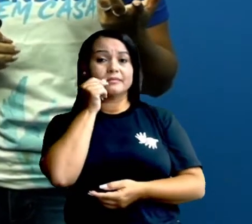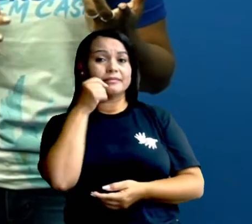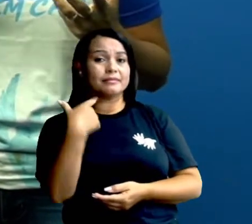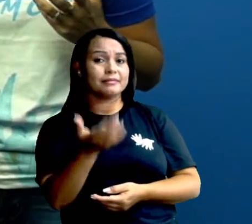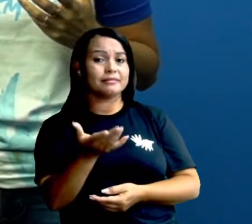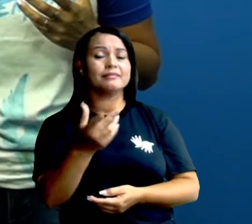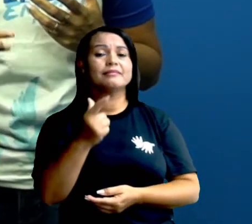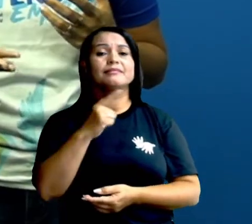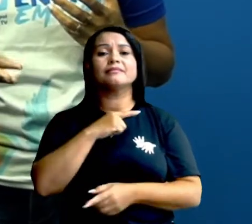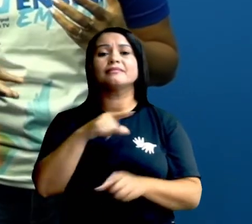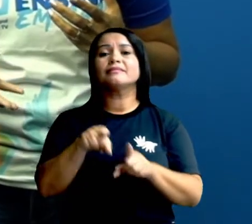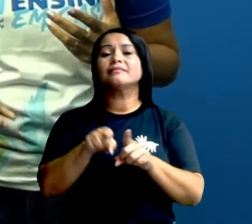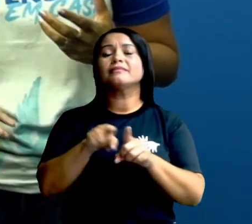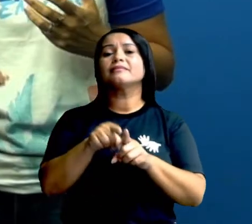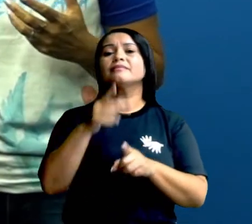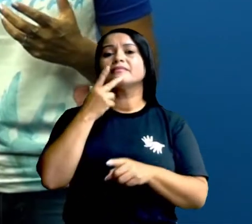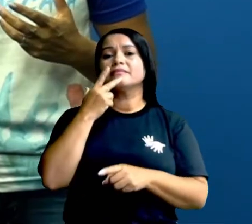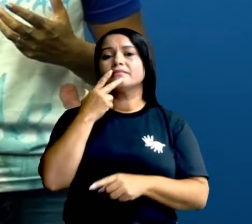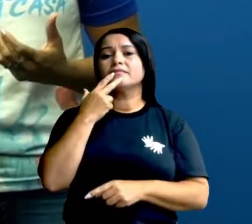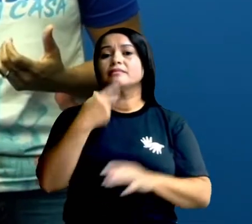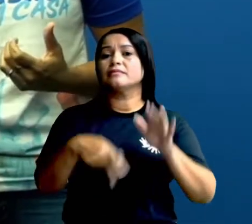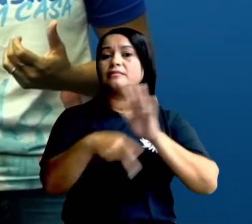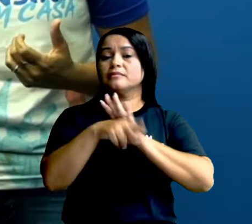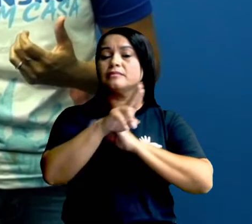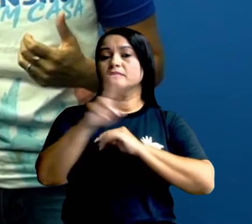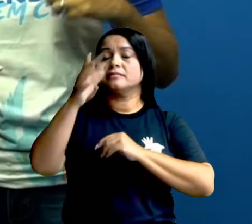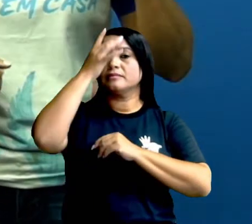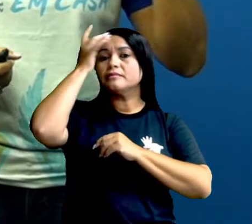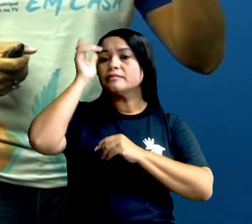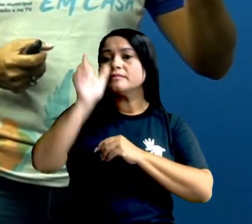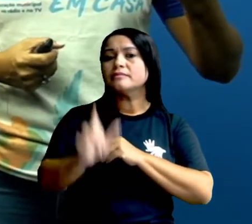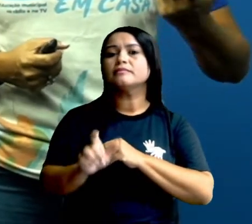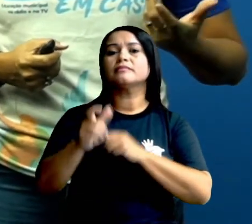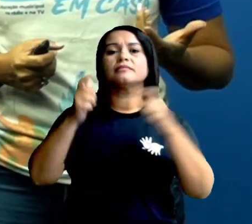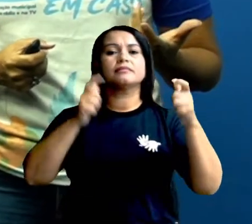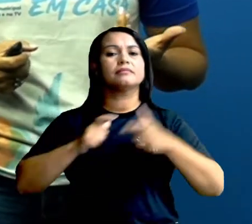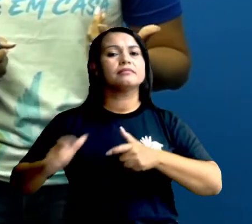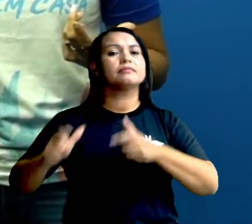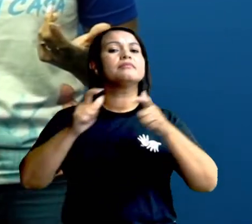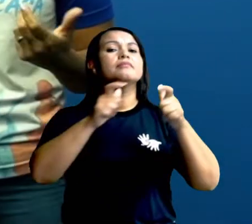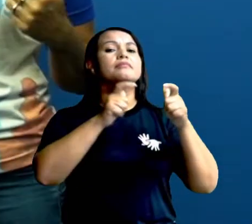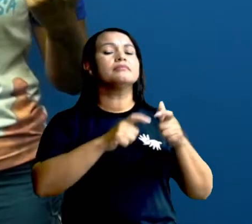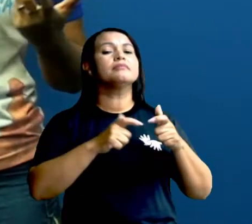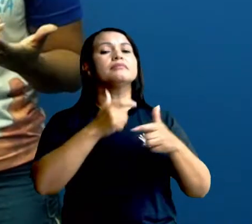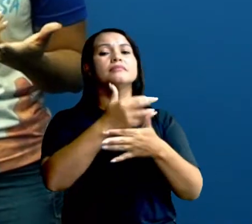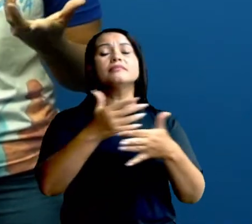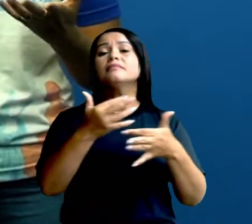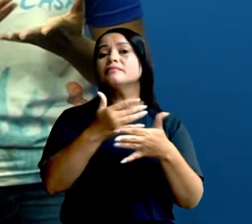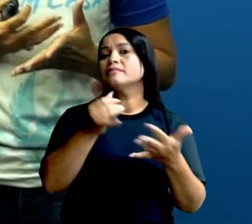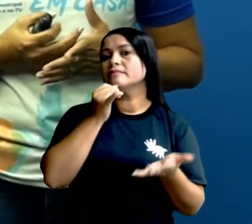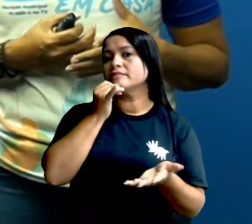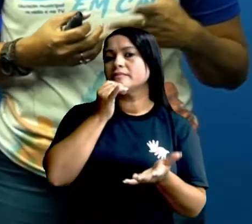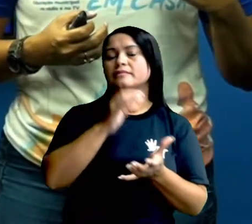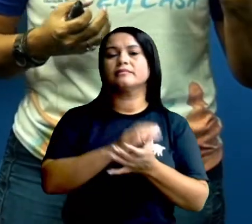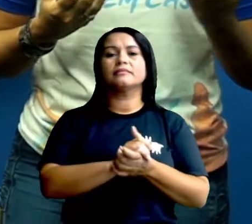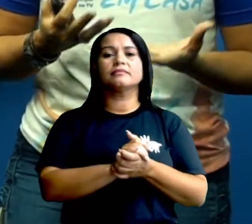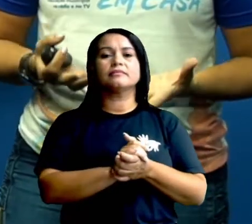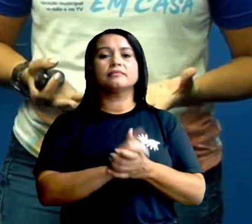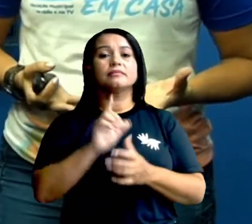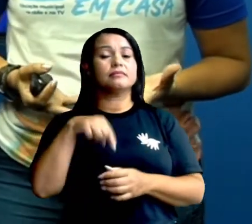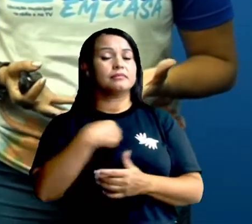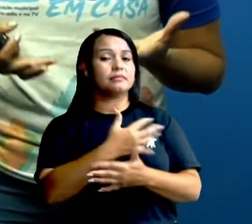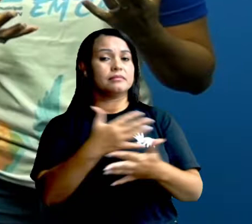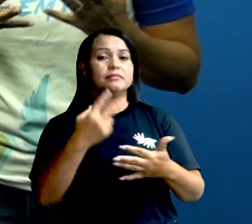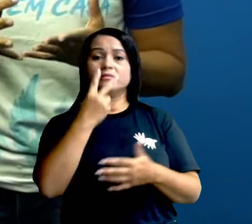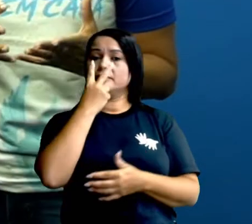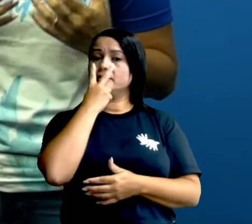lápis, né? Os próprios que eu acabei de falar, que são o nome das pessoas, nome de lugares, né? O nome da cidade, por exemplo. O nome da